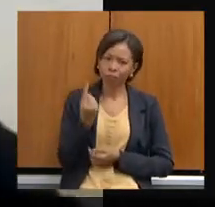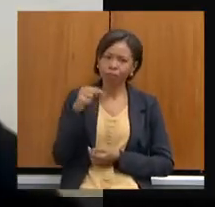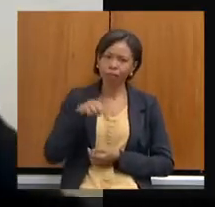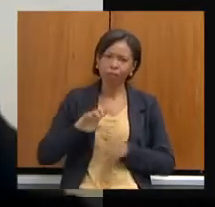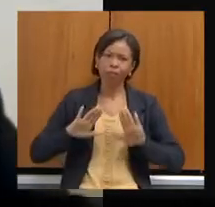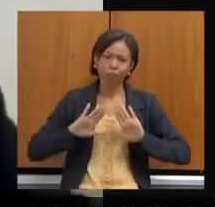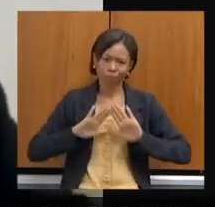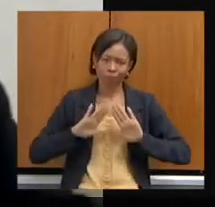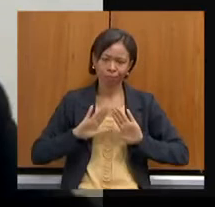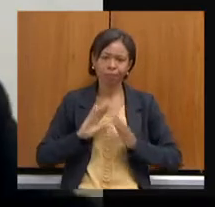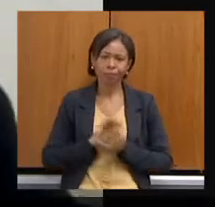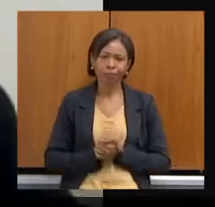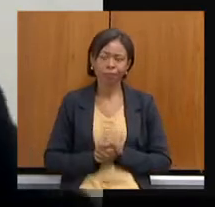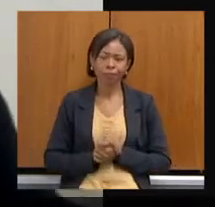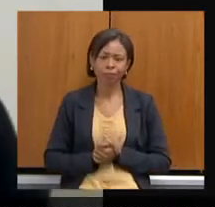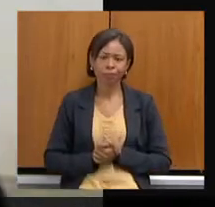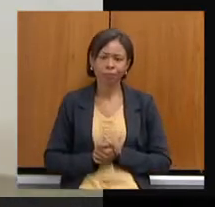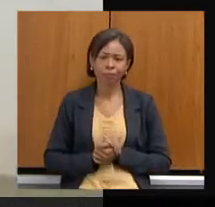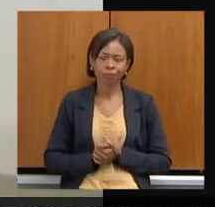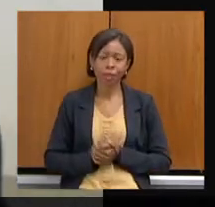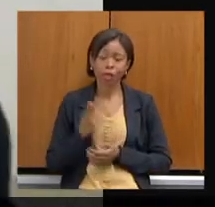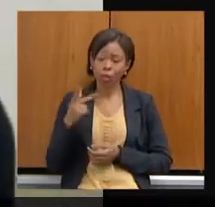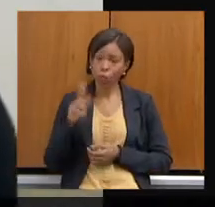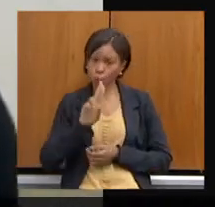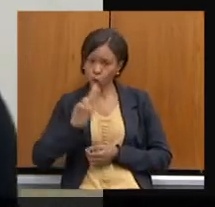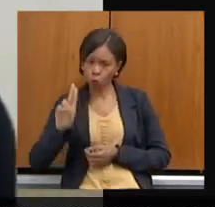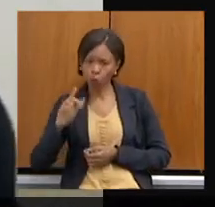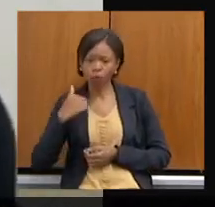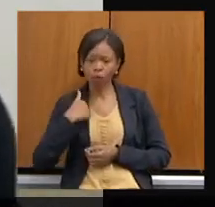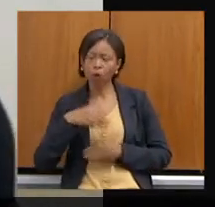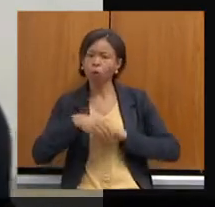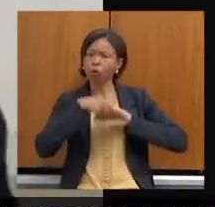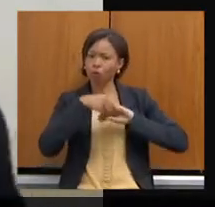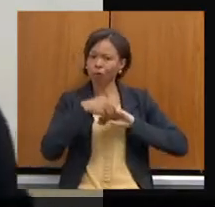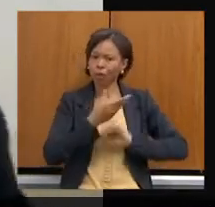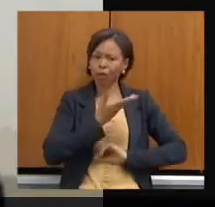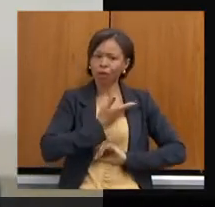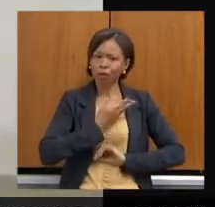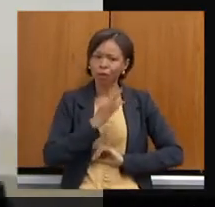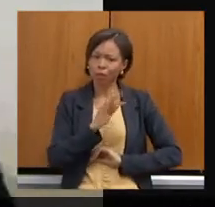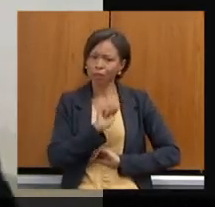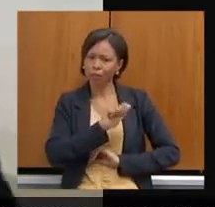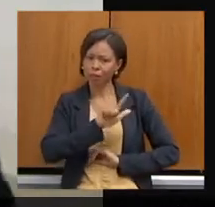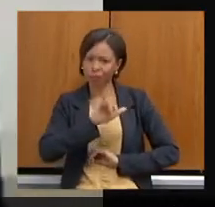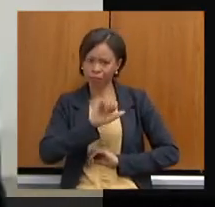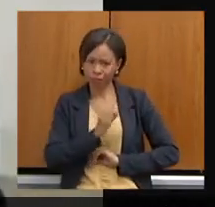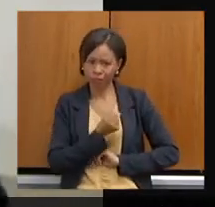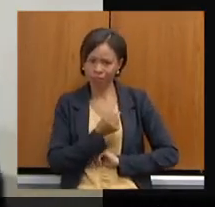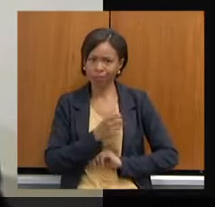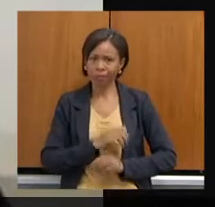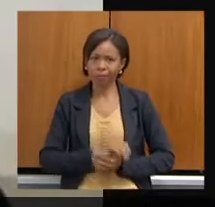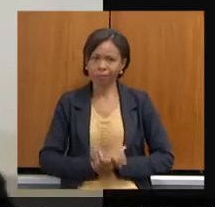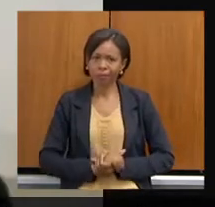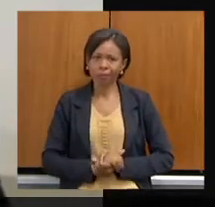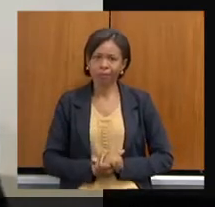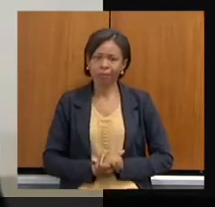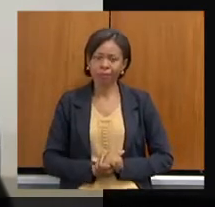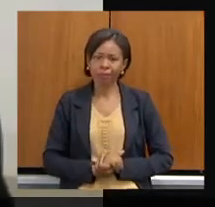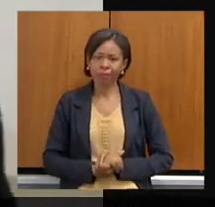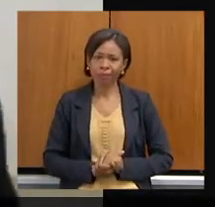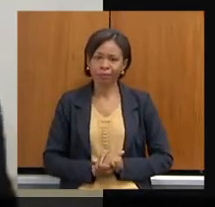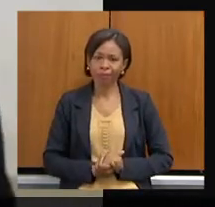casa e nome da senhora Eu comprimento meu amigo Thales em